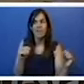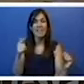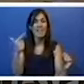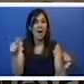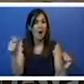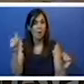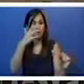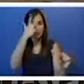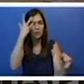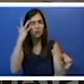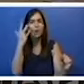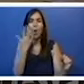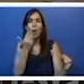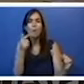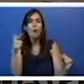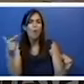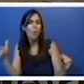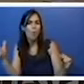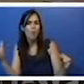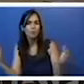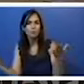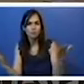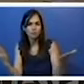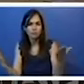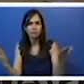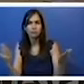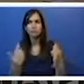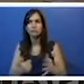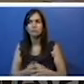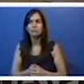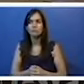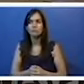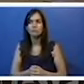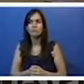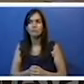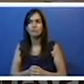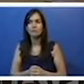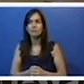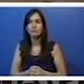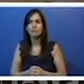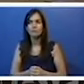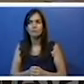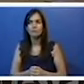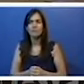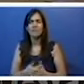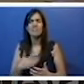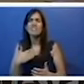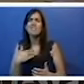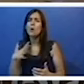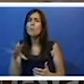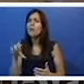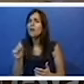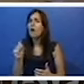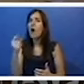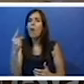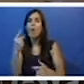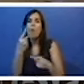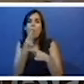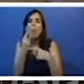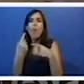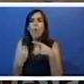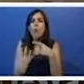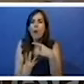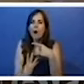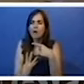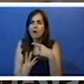pessoa comer esse pedaço aqui vai ser um pedaço bom né Mas e aí se eu pegar um quarto